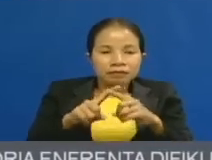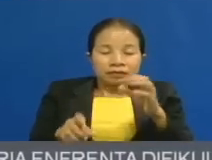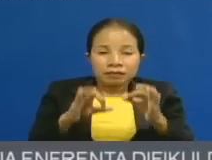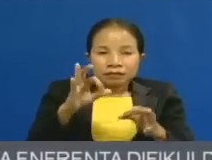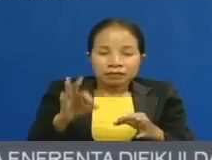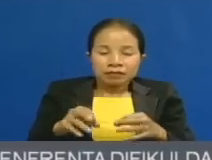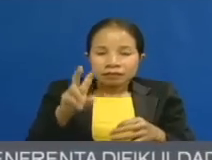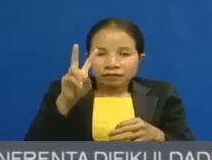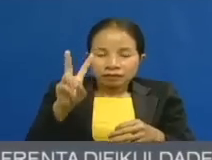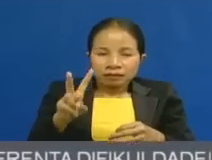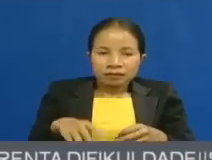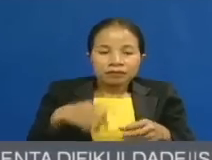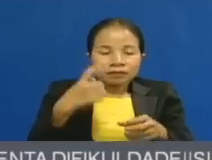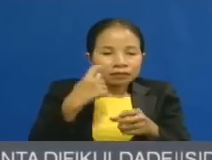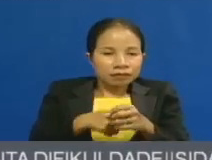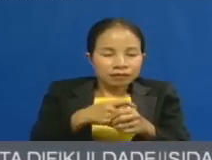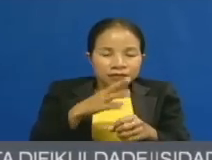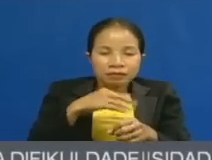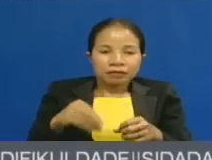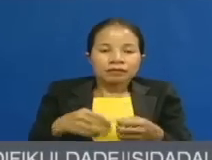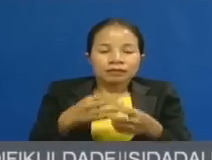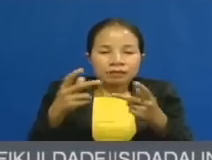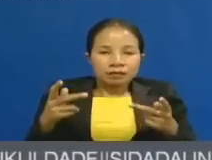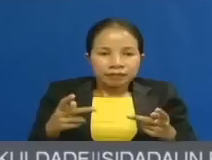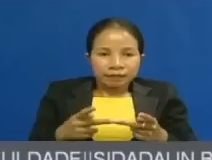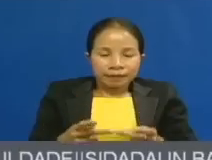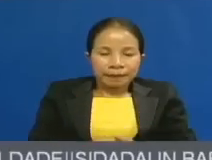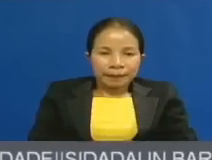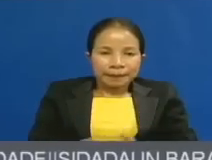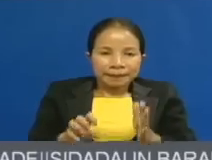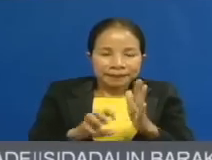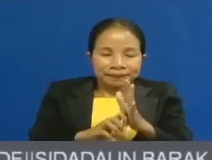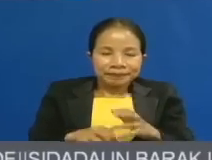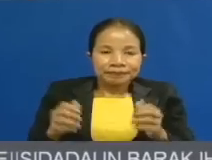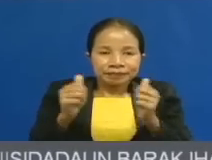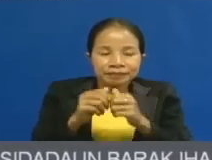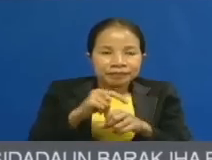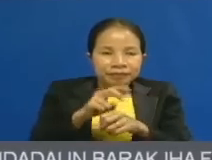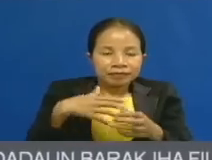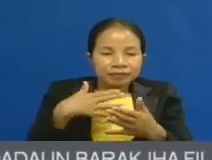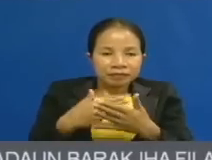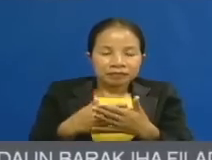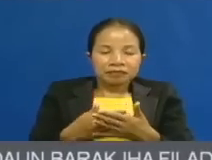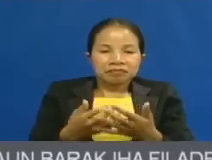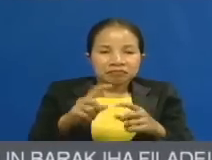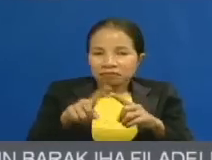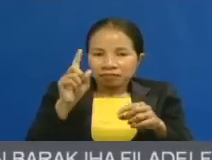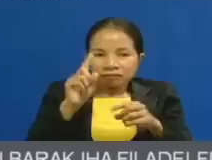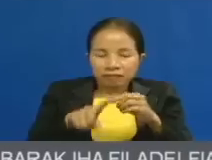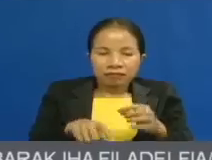da boa troca depende do tempo não depende do espaço por exemplo, um dia nacional dia, mas bem, agora lá bem não nessa é transição